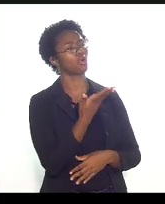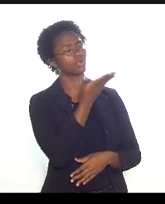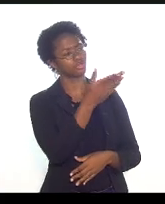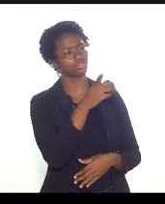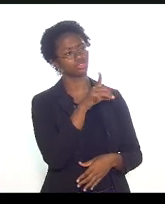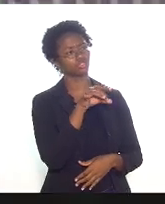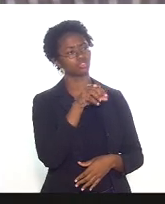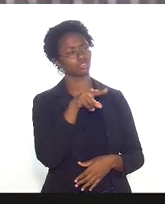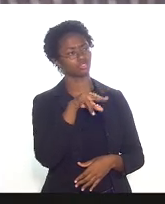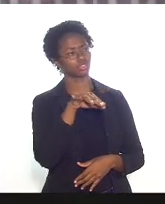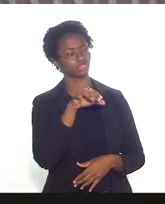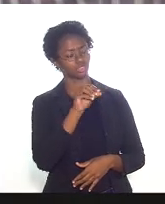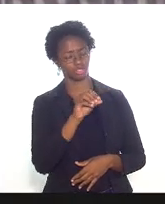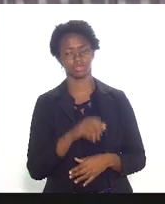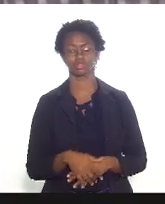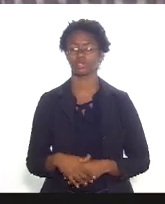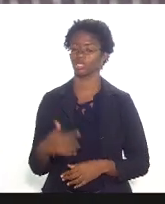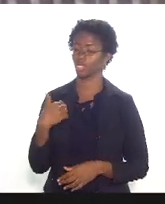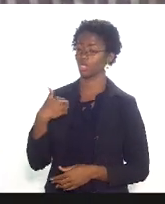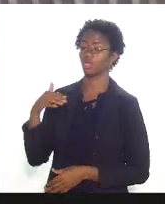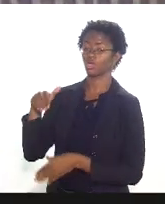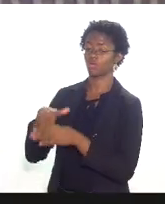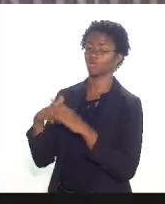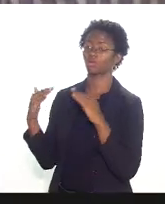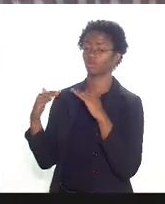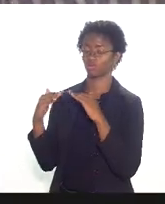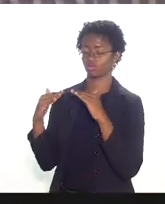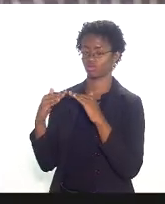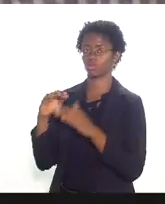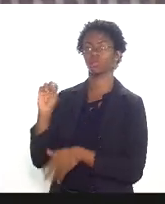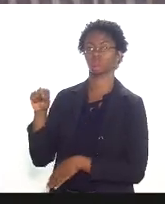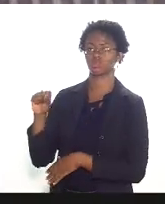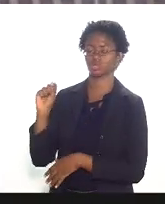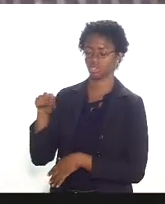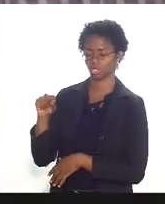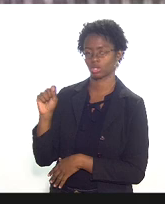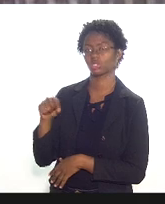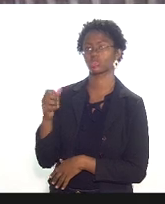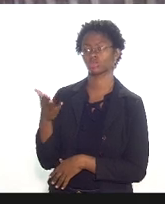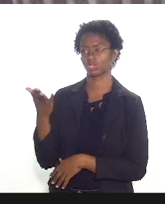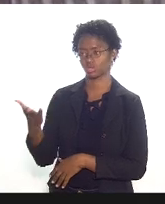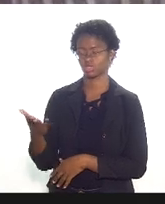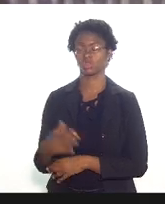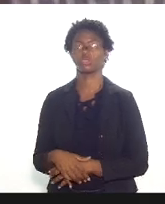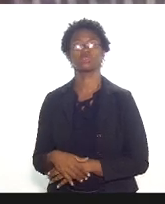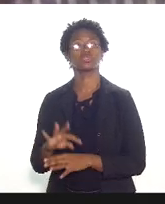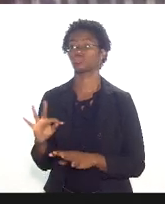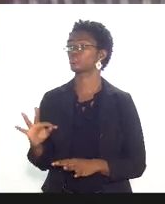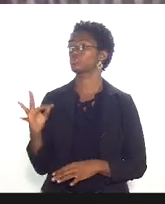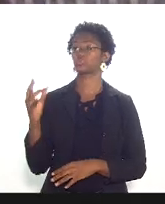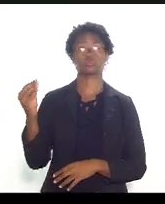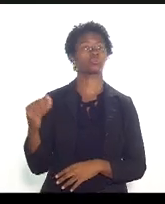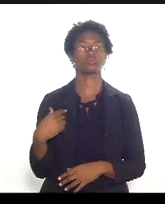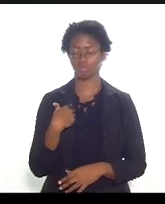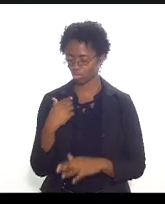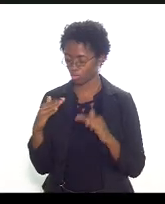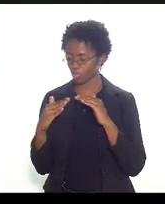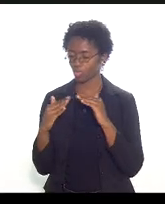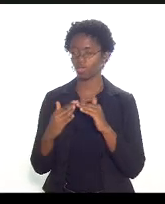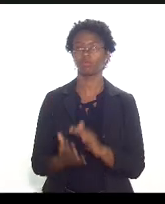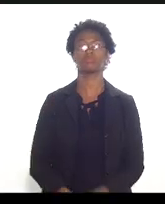Senhora presidente, eu voto sim. Eu voto favorável a esse bloco integralmente.